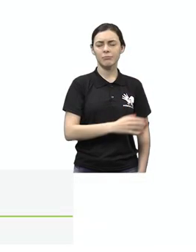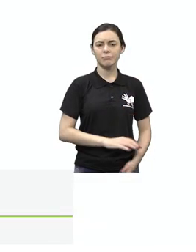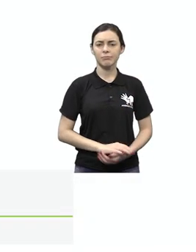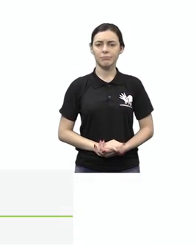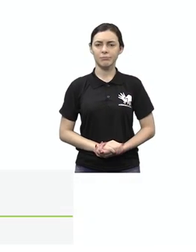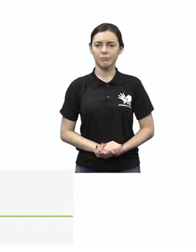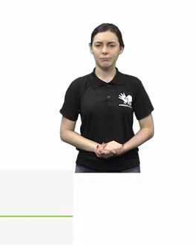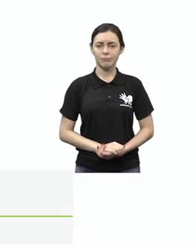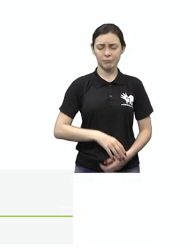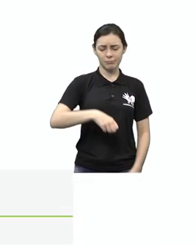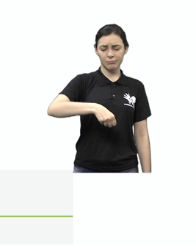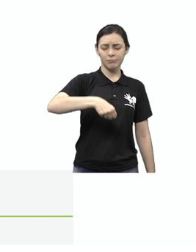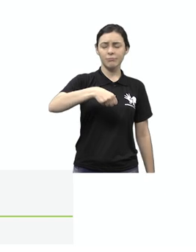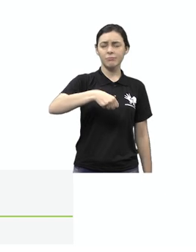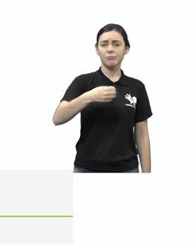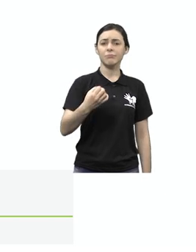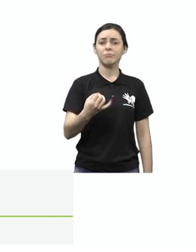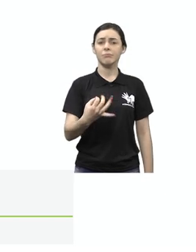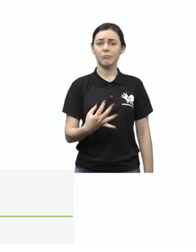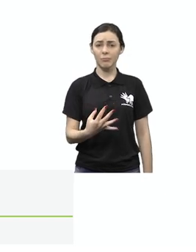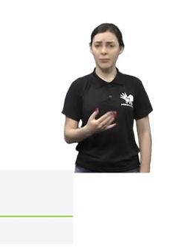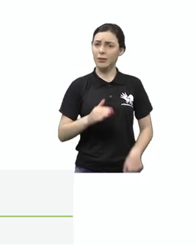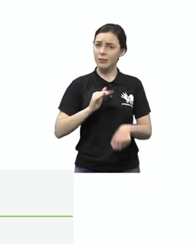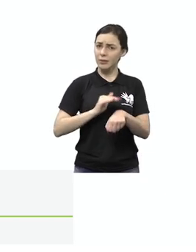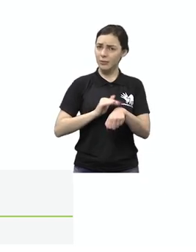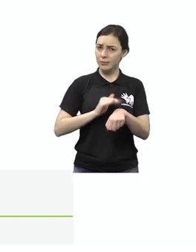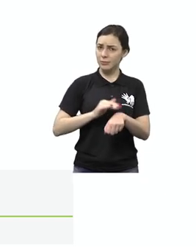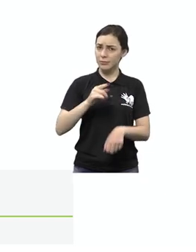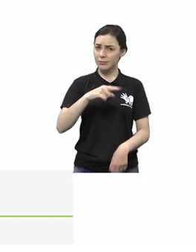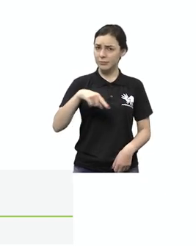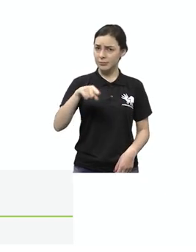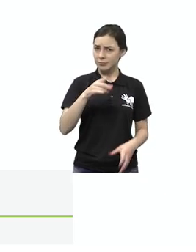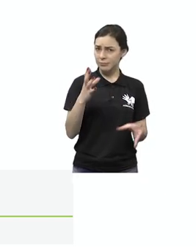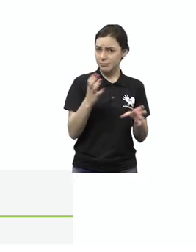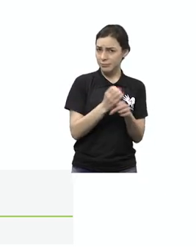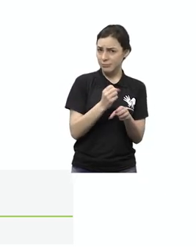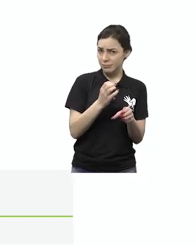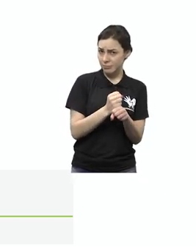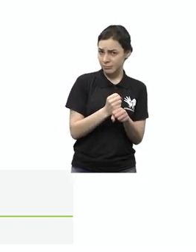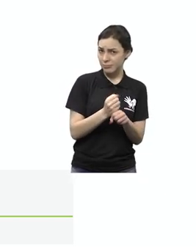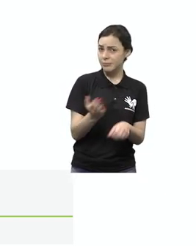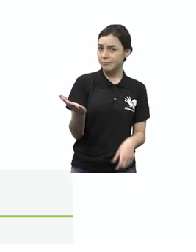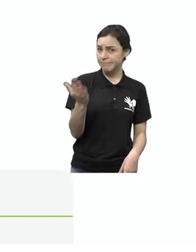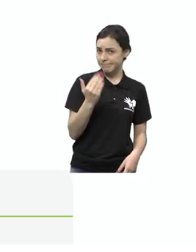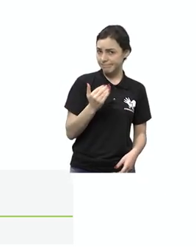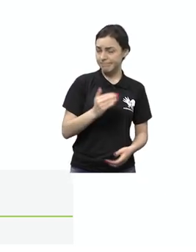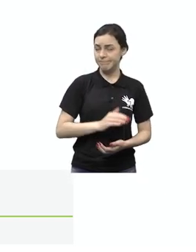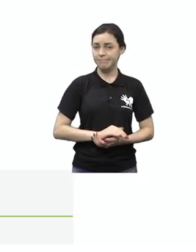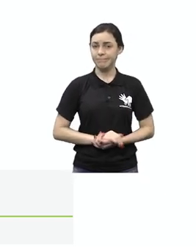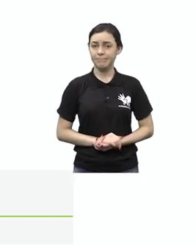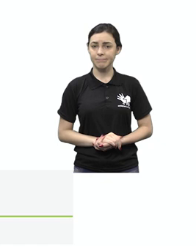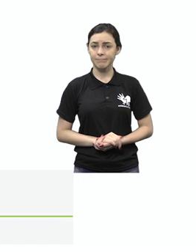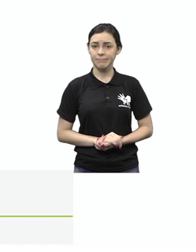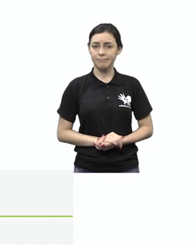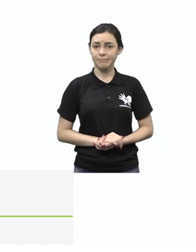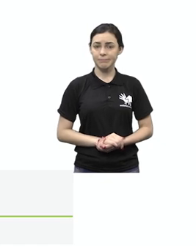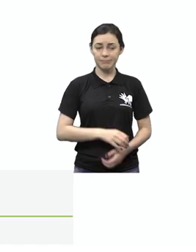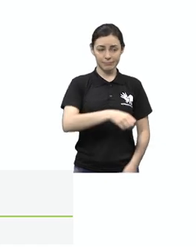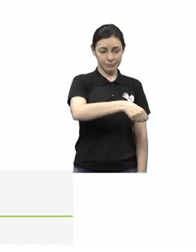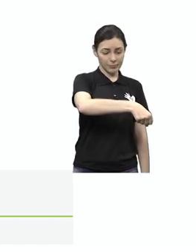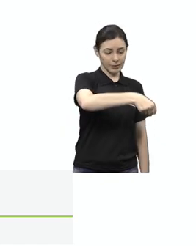cesta? Quantos ovos tem na segunda cesta? Eu vou dar um tempinho aí para vocês contarem comigo. Vamos